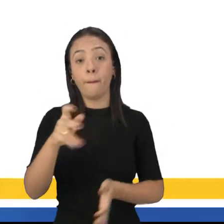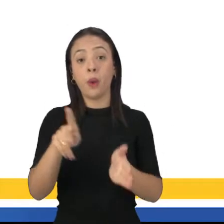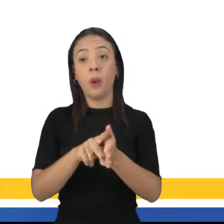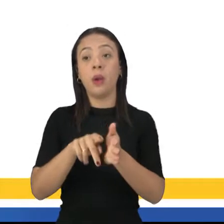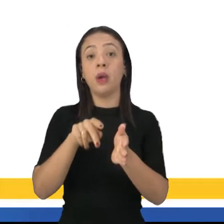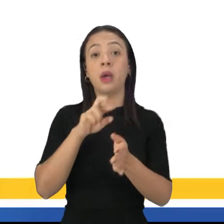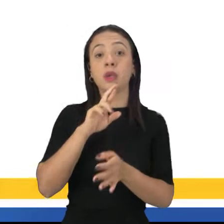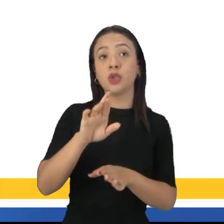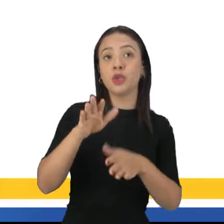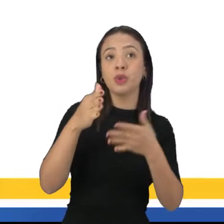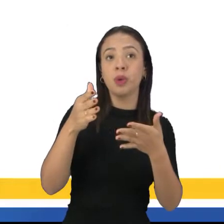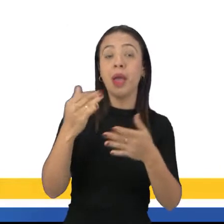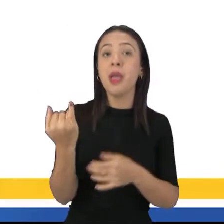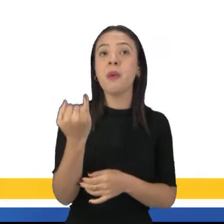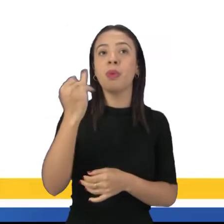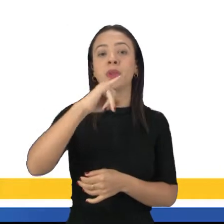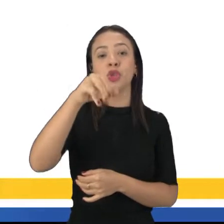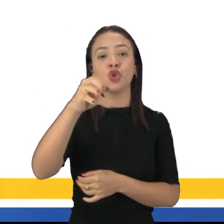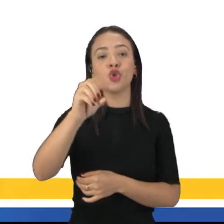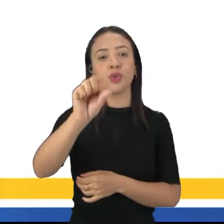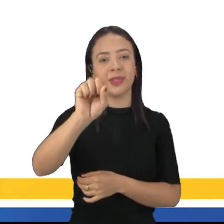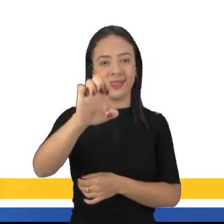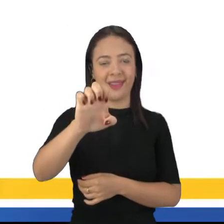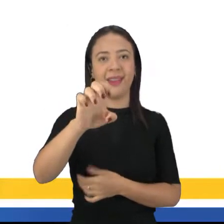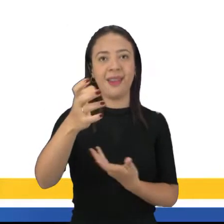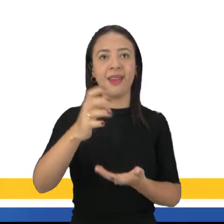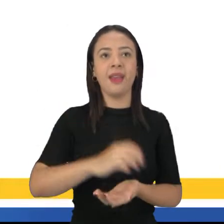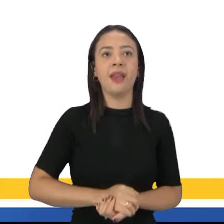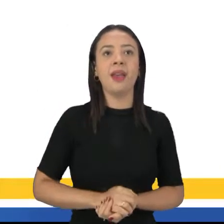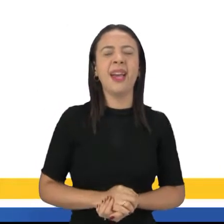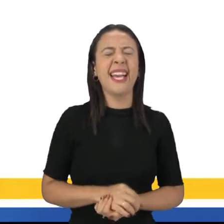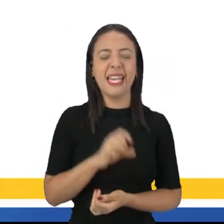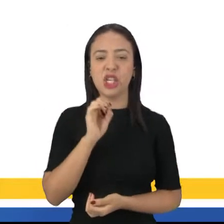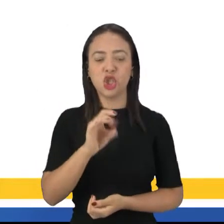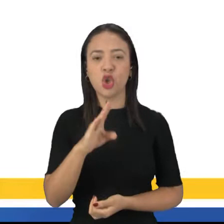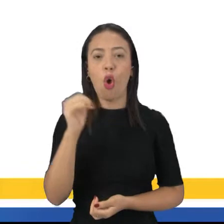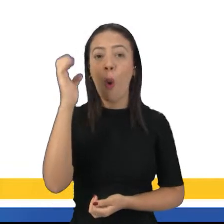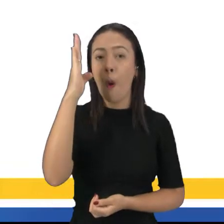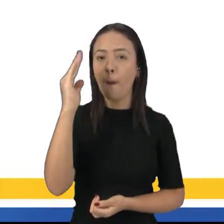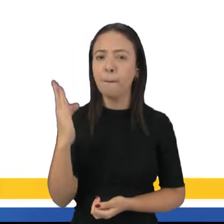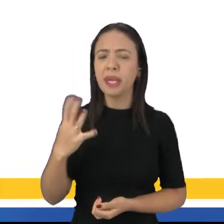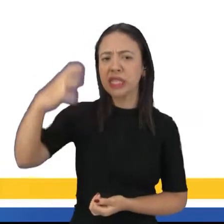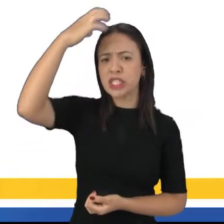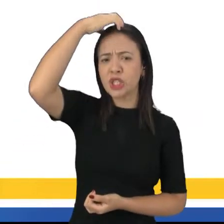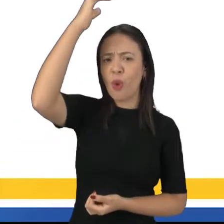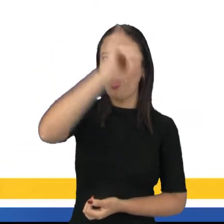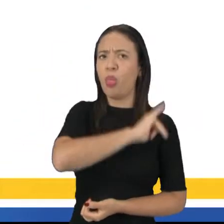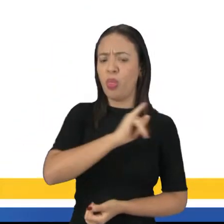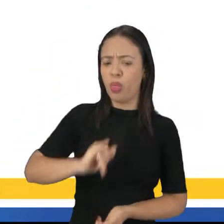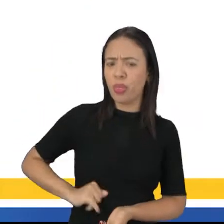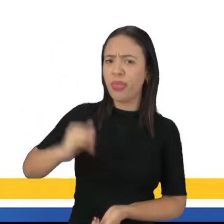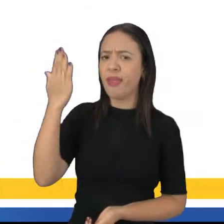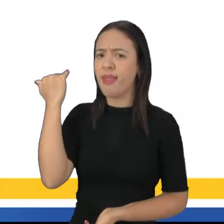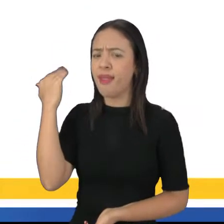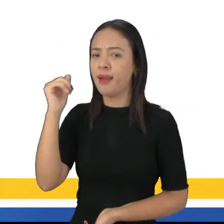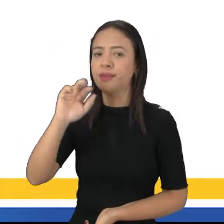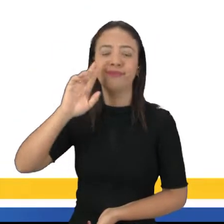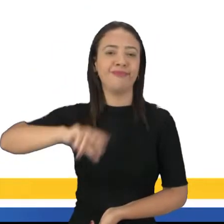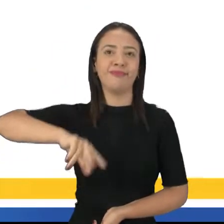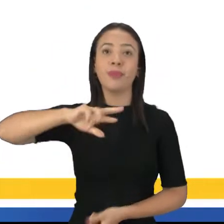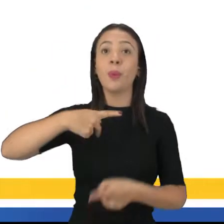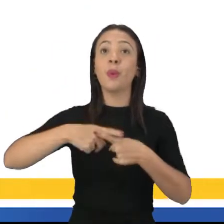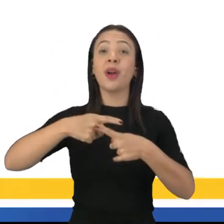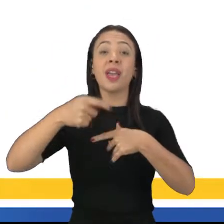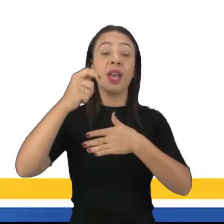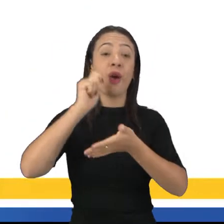resposta. A importância de José de Alencar não se limita somente ao Brasil imperial lá de trás, porque ele